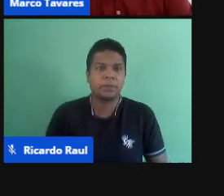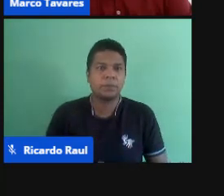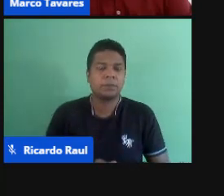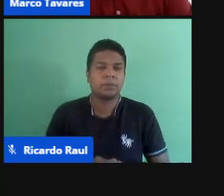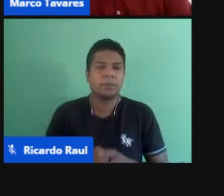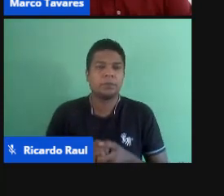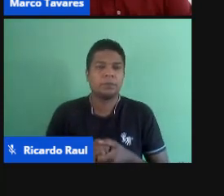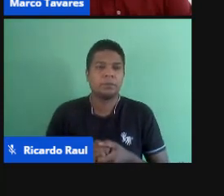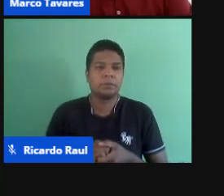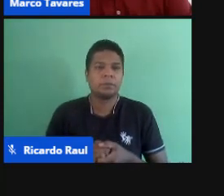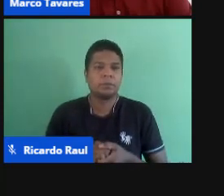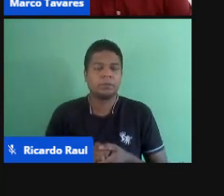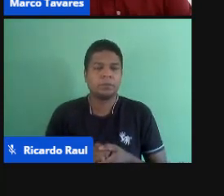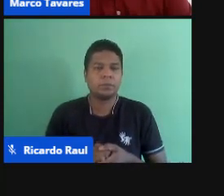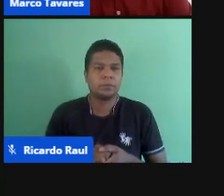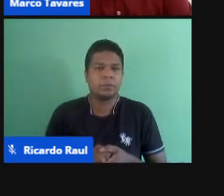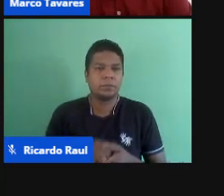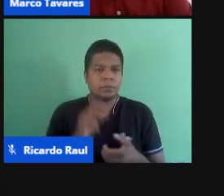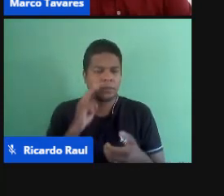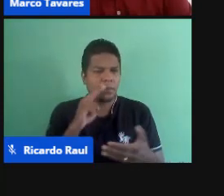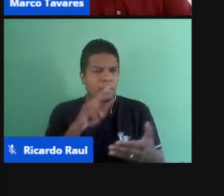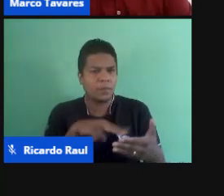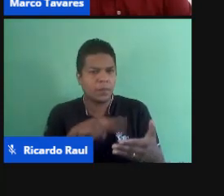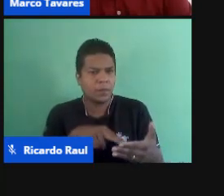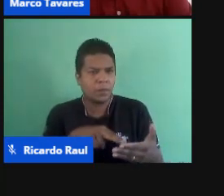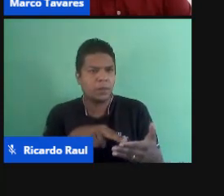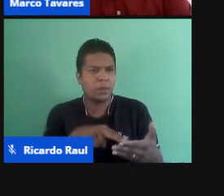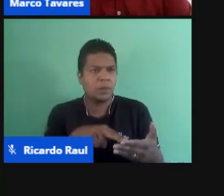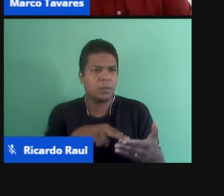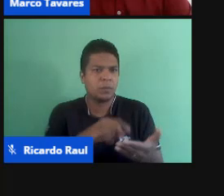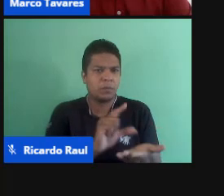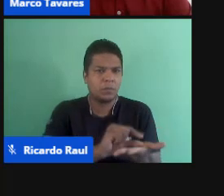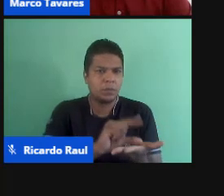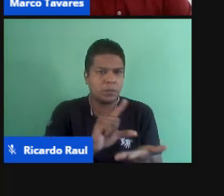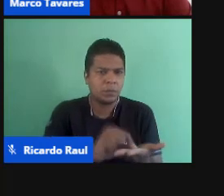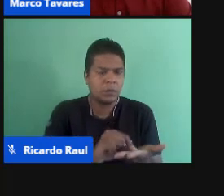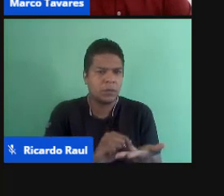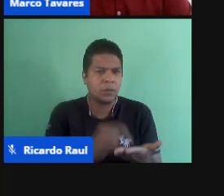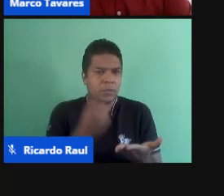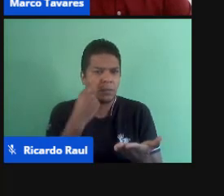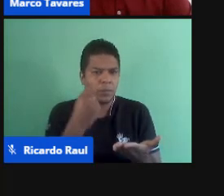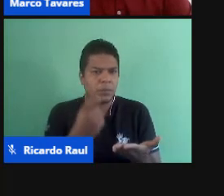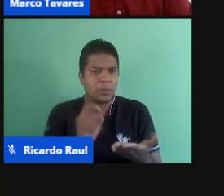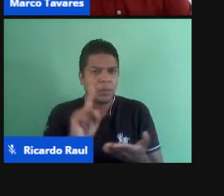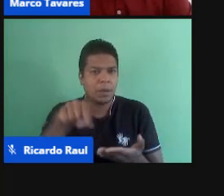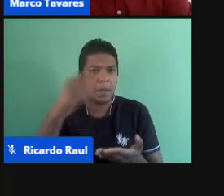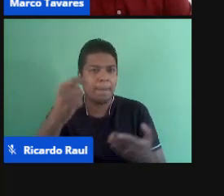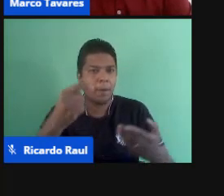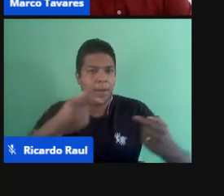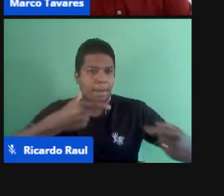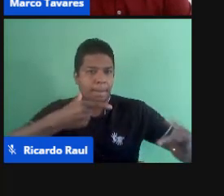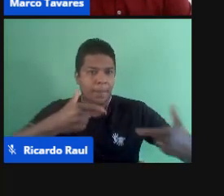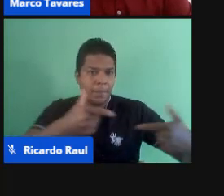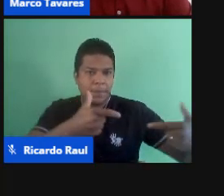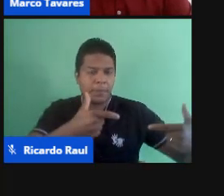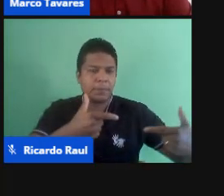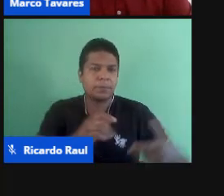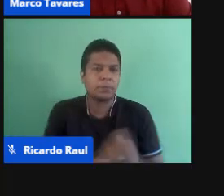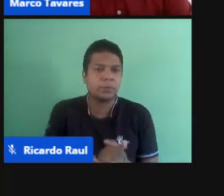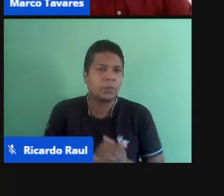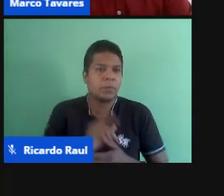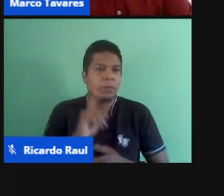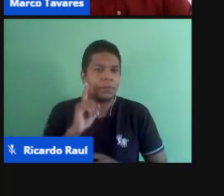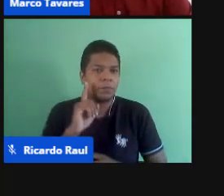Eu li um artigo muito interessante sobre o pós-guerra e o que os Estados